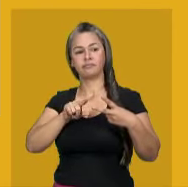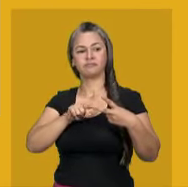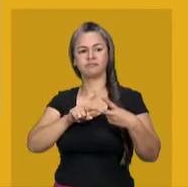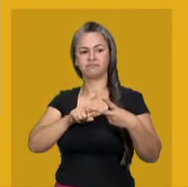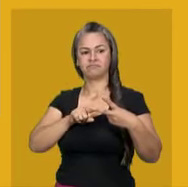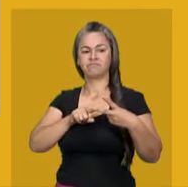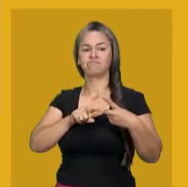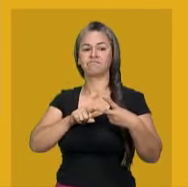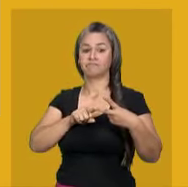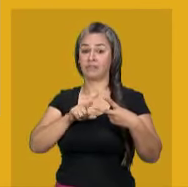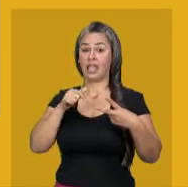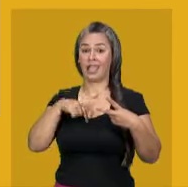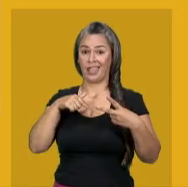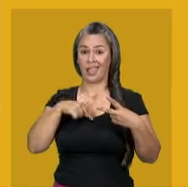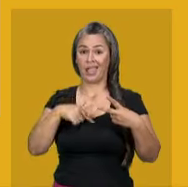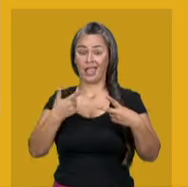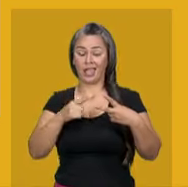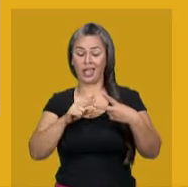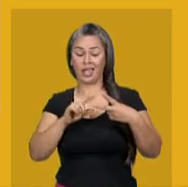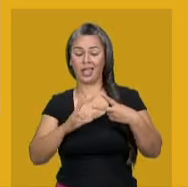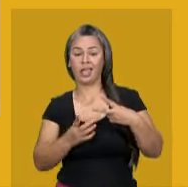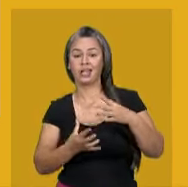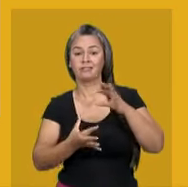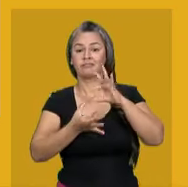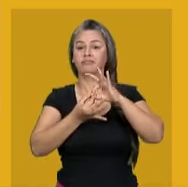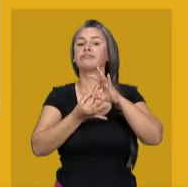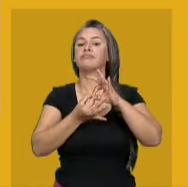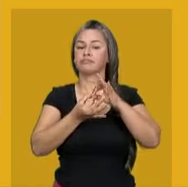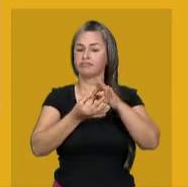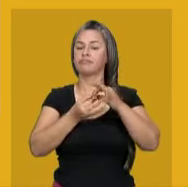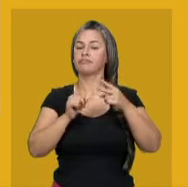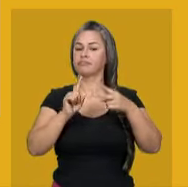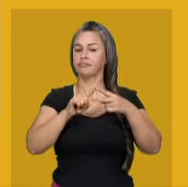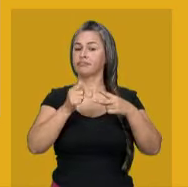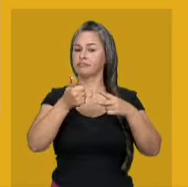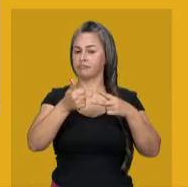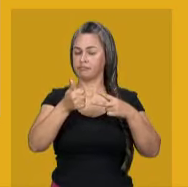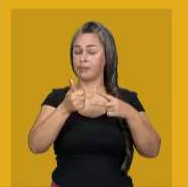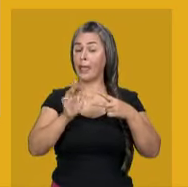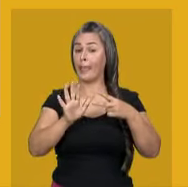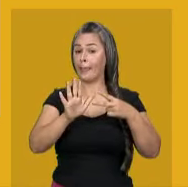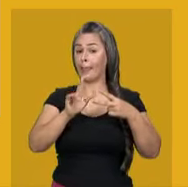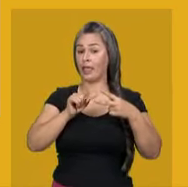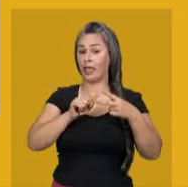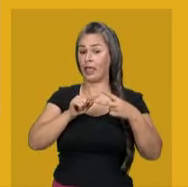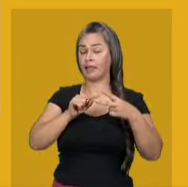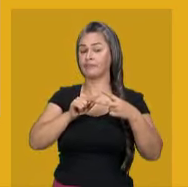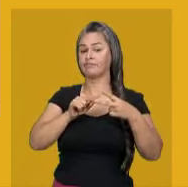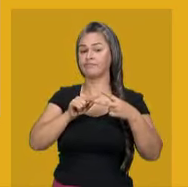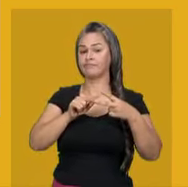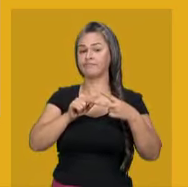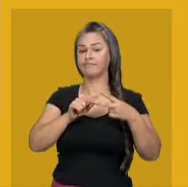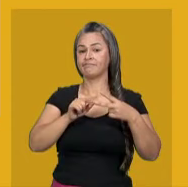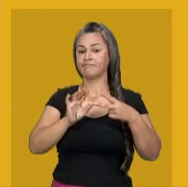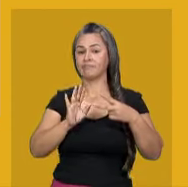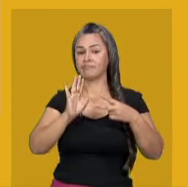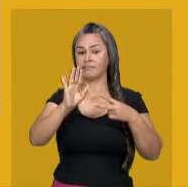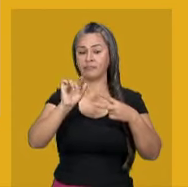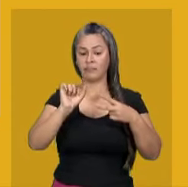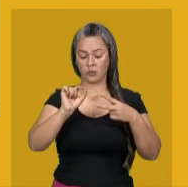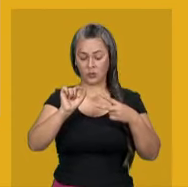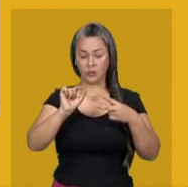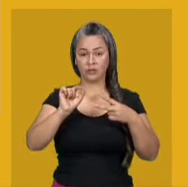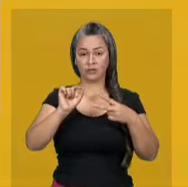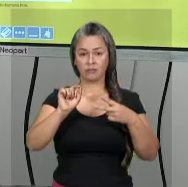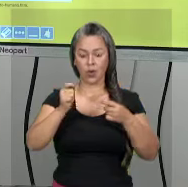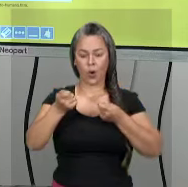ele é ligado ao esqueleto axial. E ele é responsável por grande parte do nosso movimento. Então,